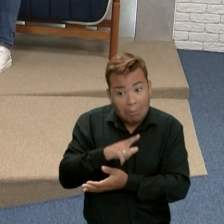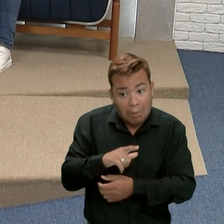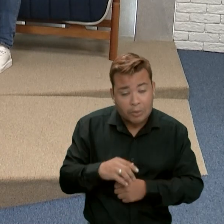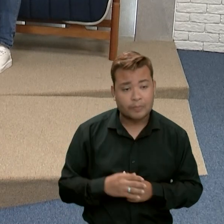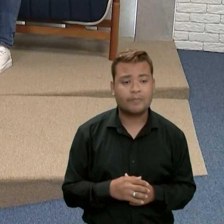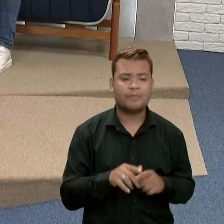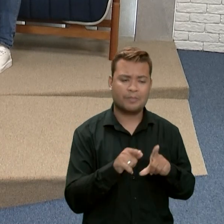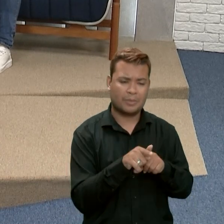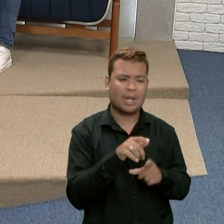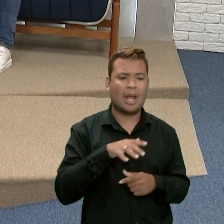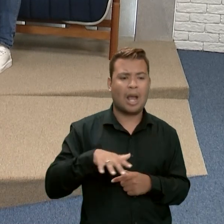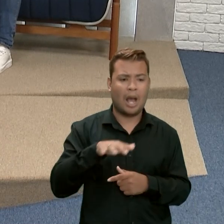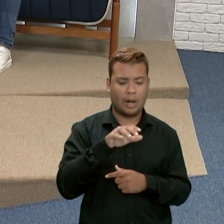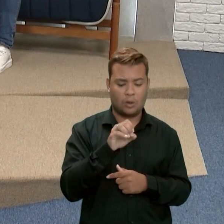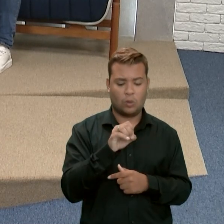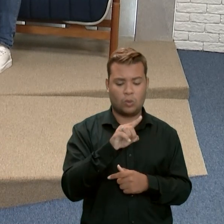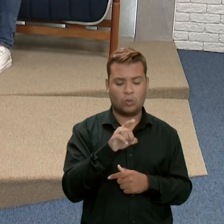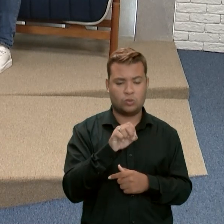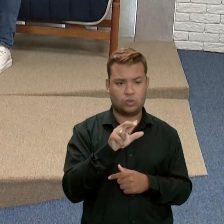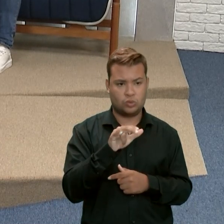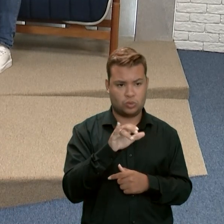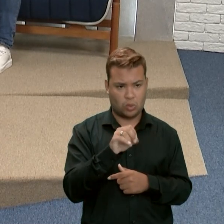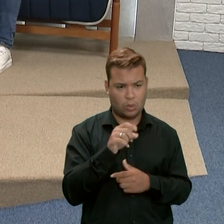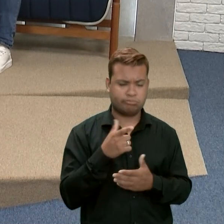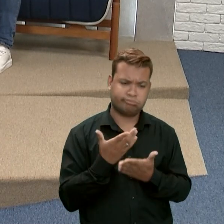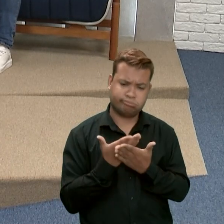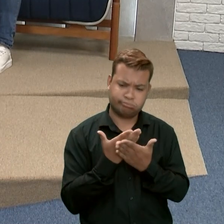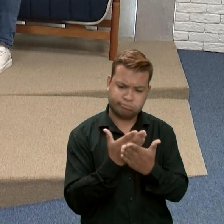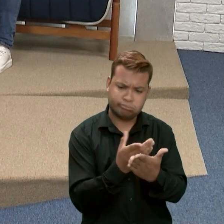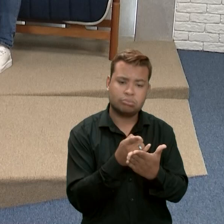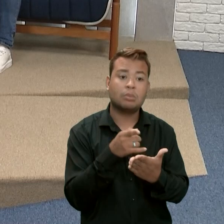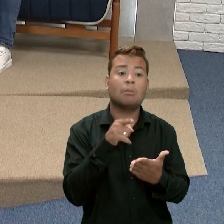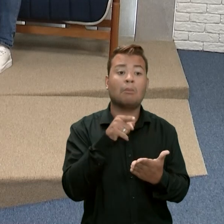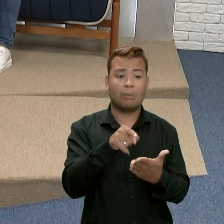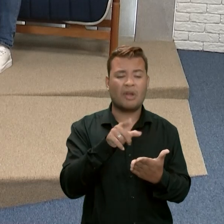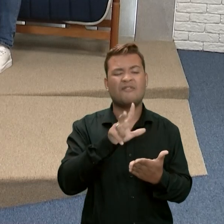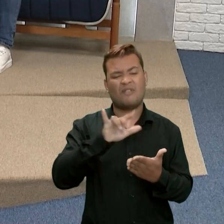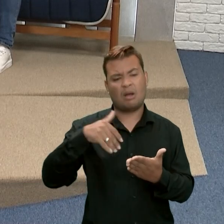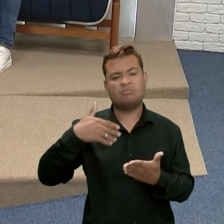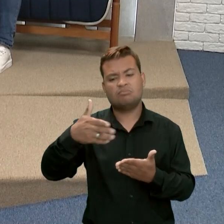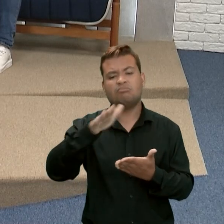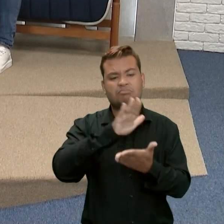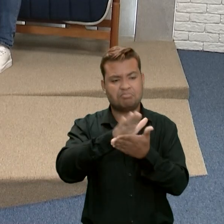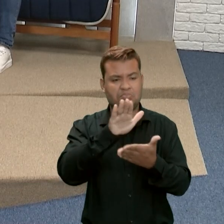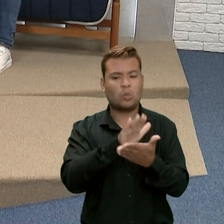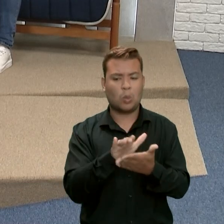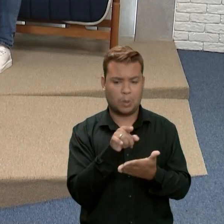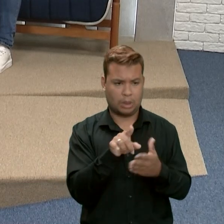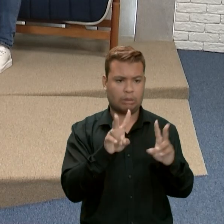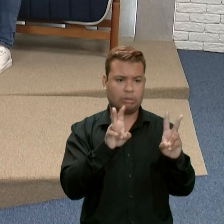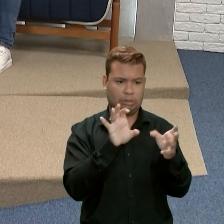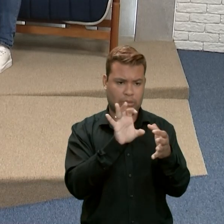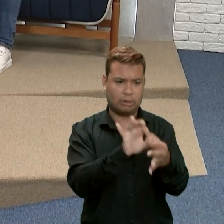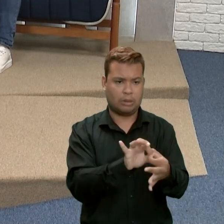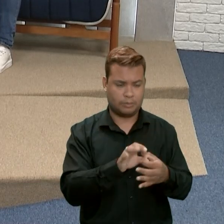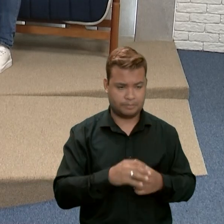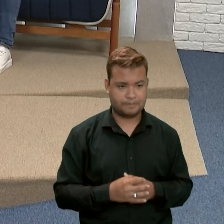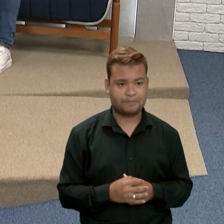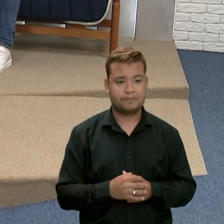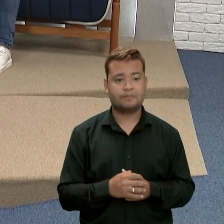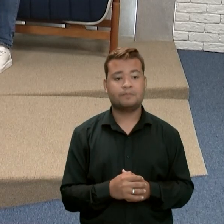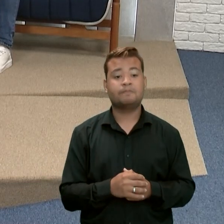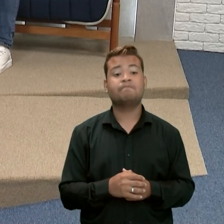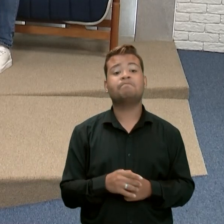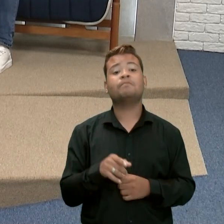a gente tem muitos resultados com o ozônio, acho que é uma das próximas publicações do grupo. E com material particulado, a gente já